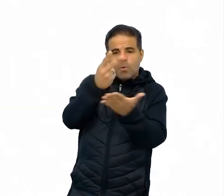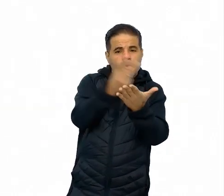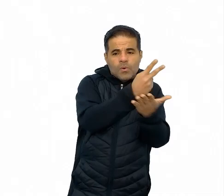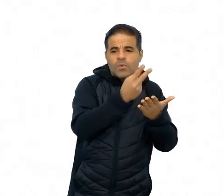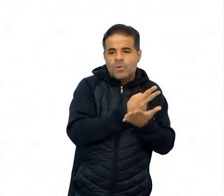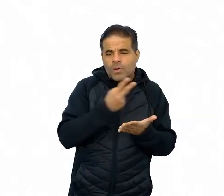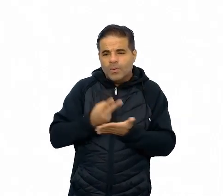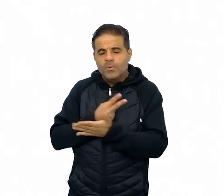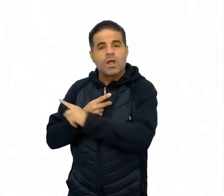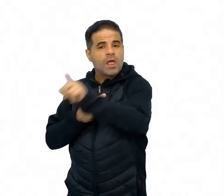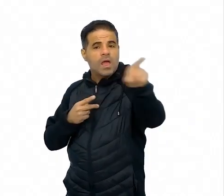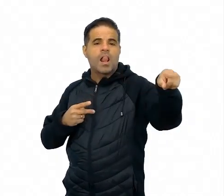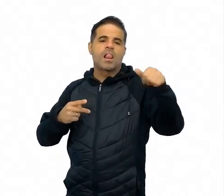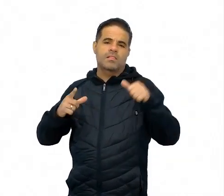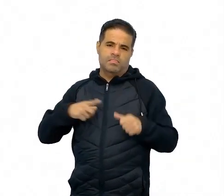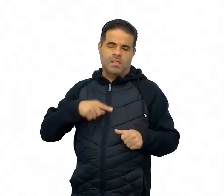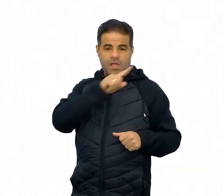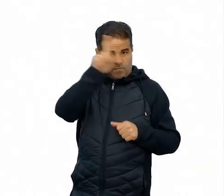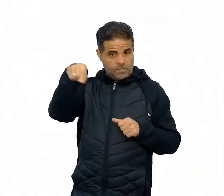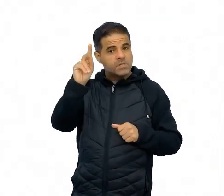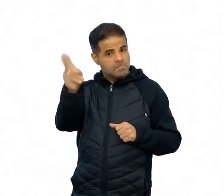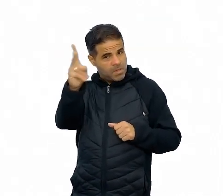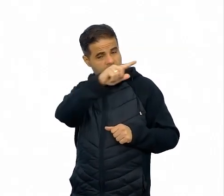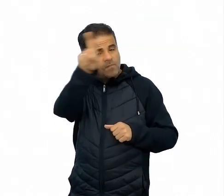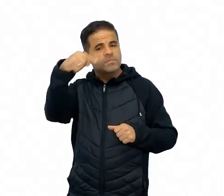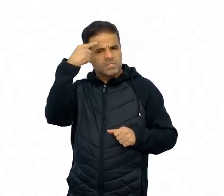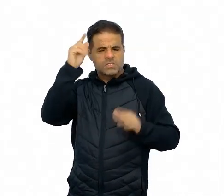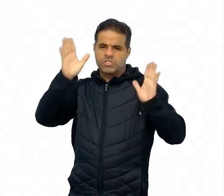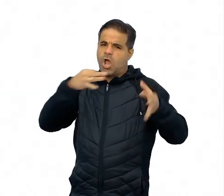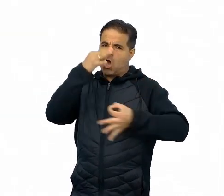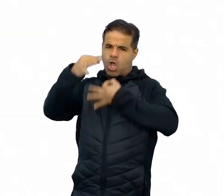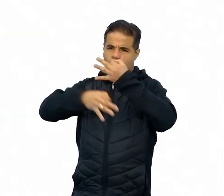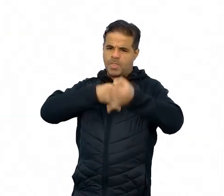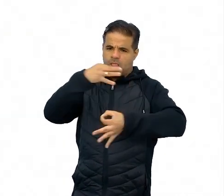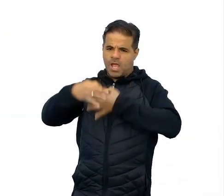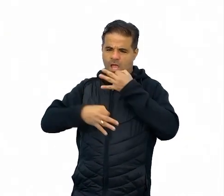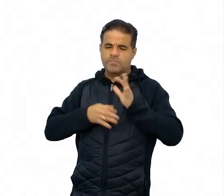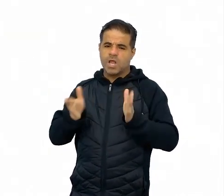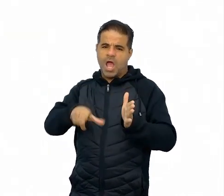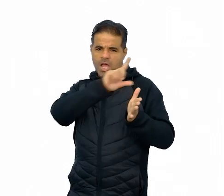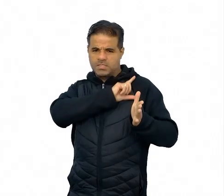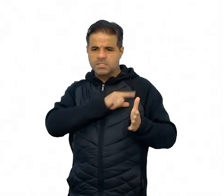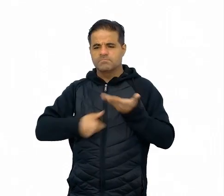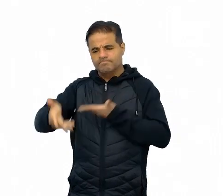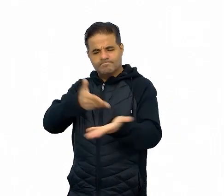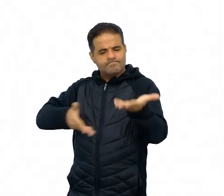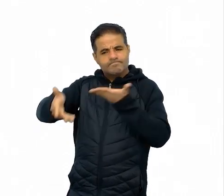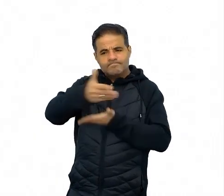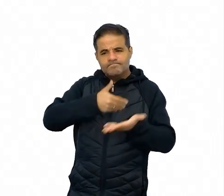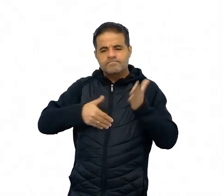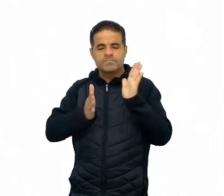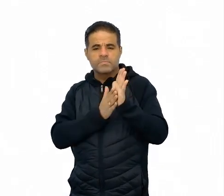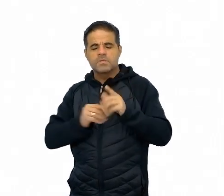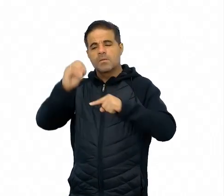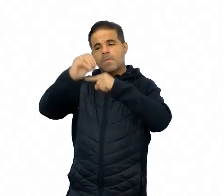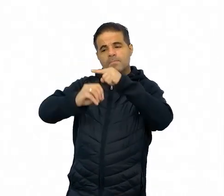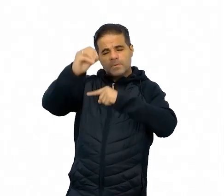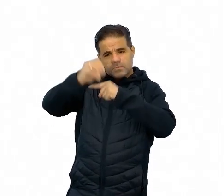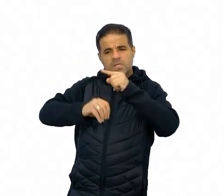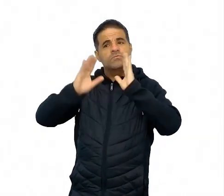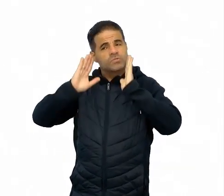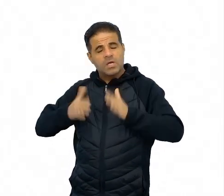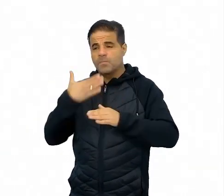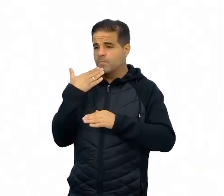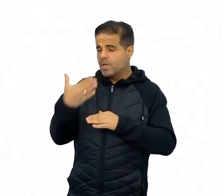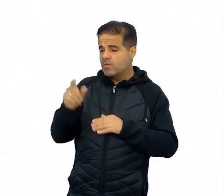eles cometem, né? Vocês mesmos, a gente já comentou em relação, vamos supor, à fração. Você